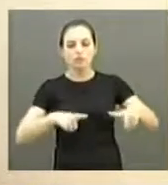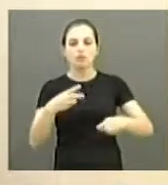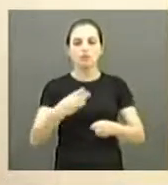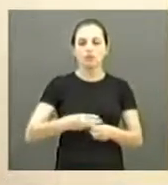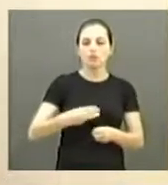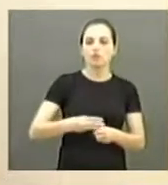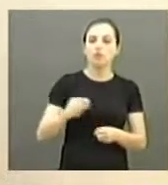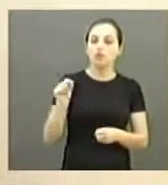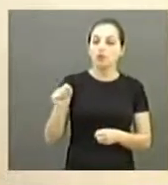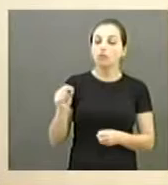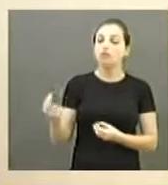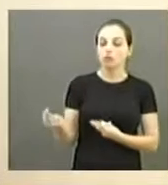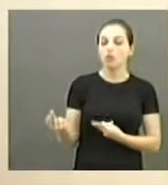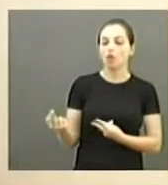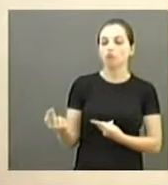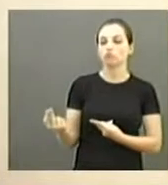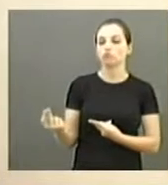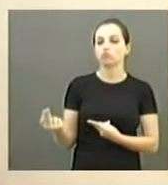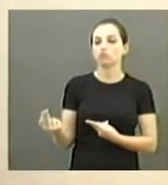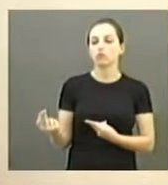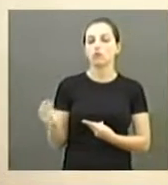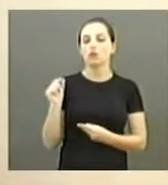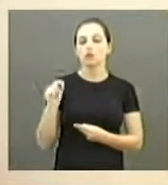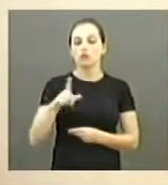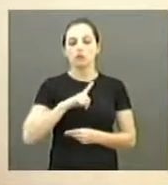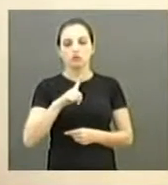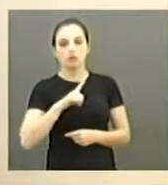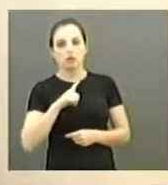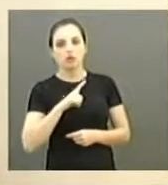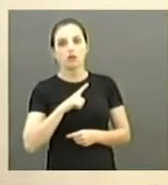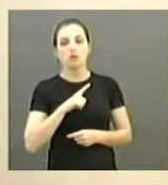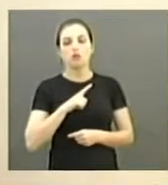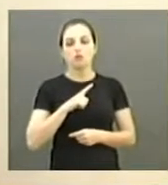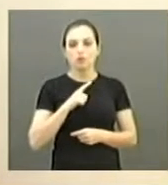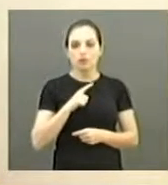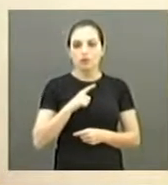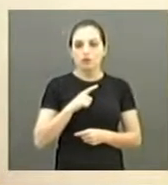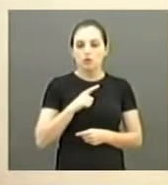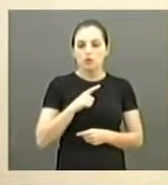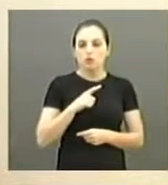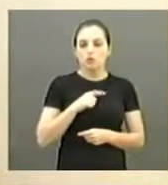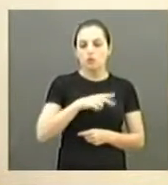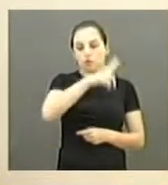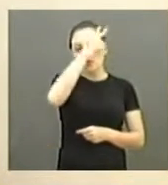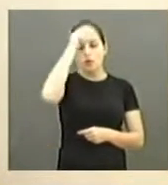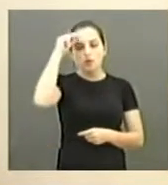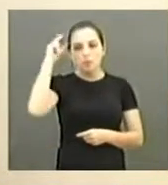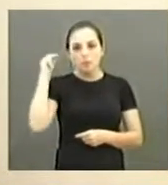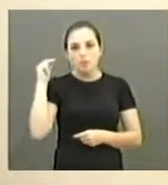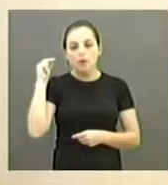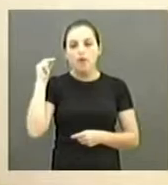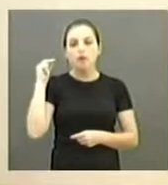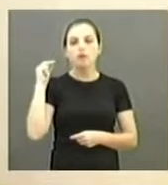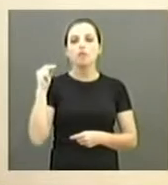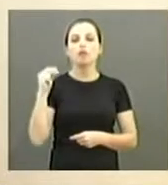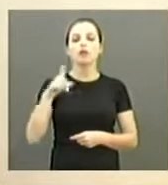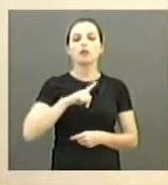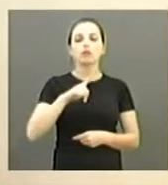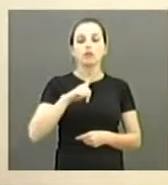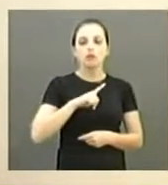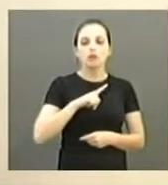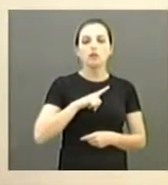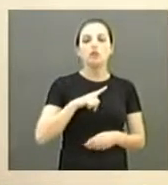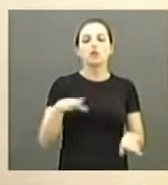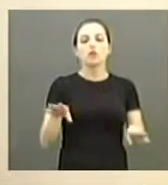E dessa vez não foi diferente. E tivemos também a aquiescência do prefeito, no sentido de